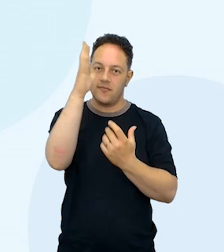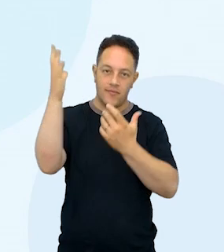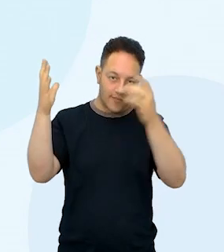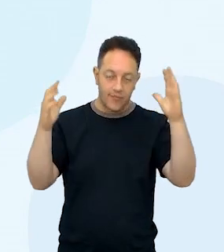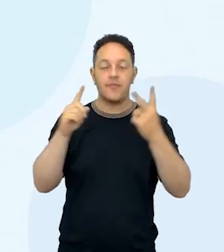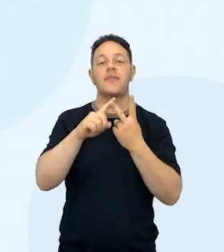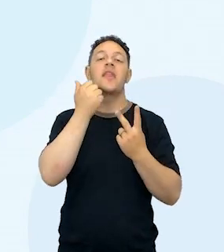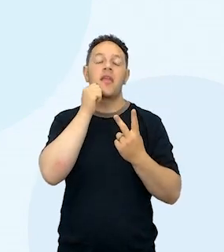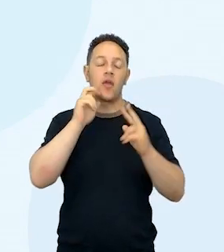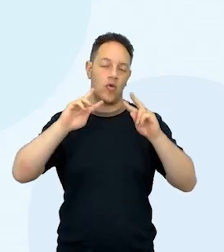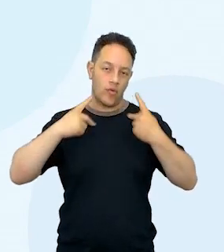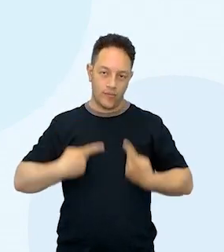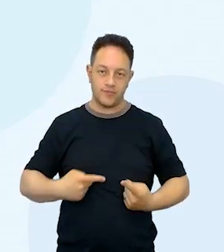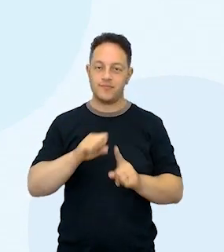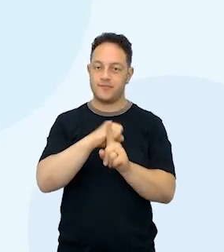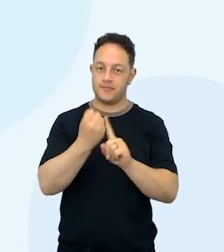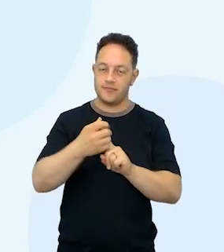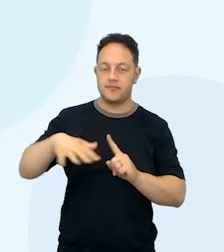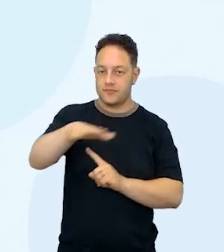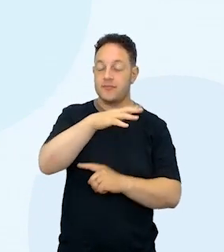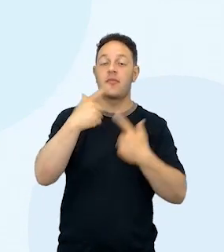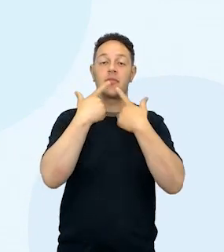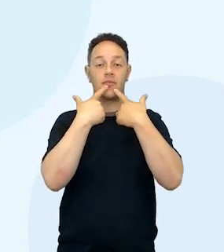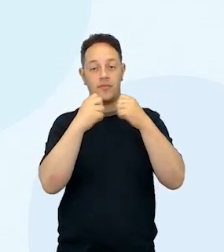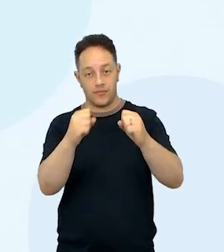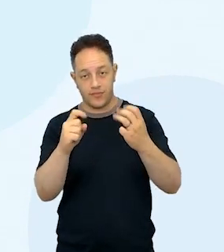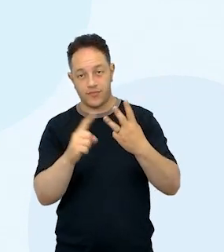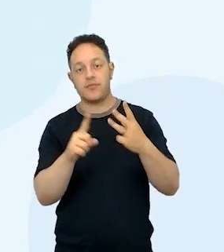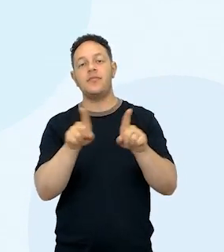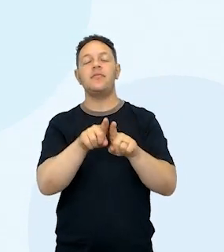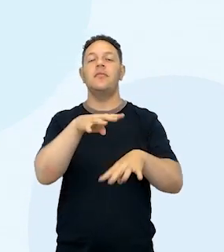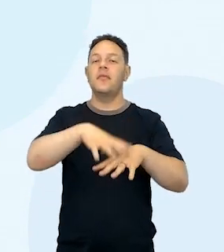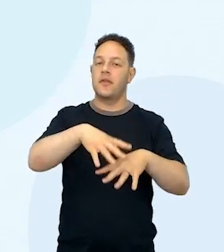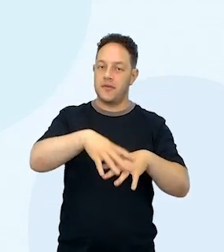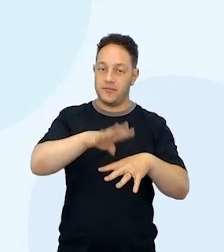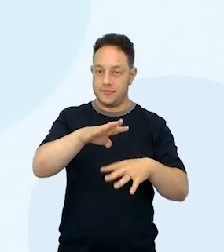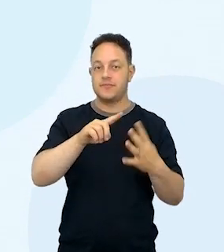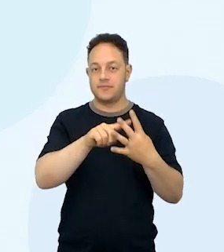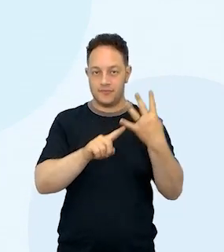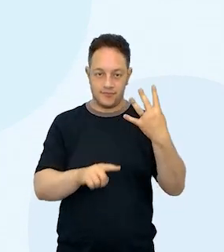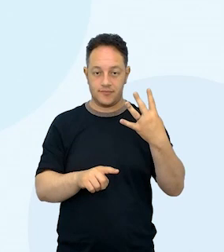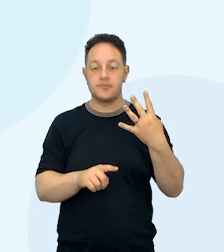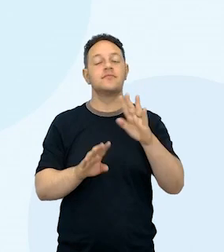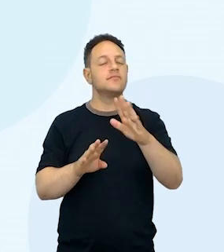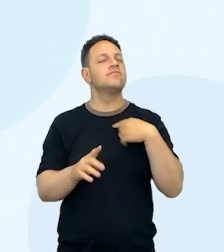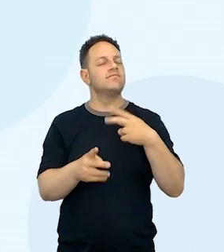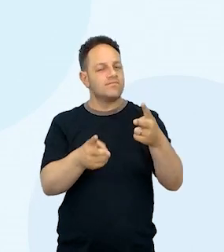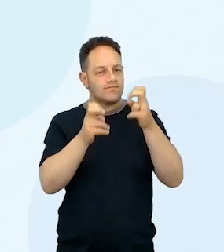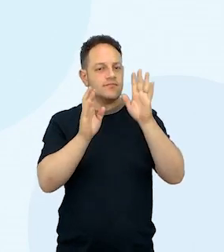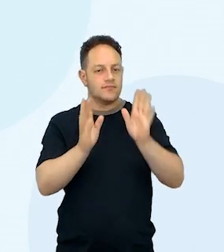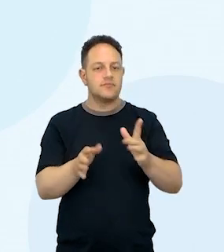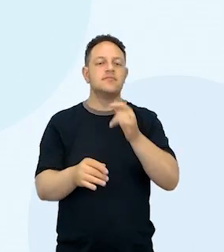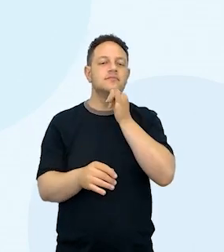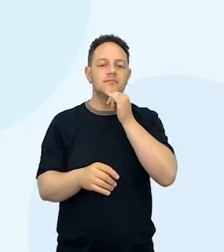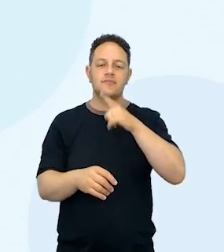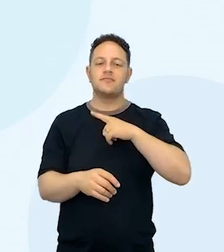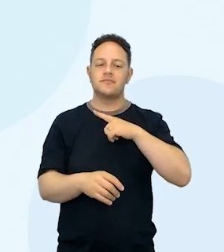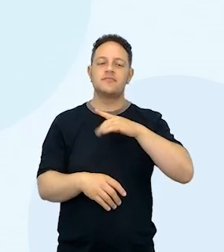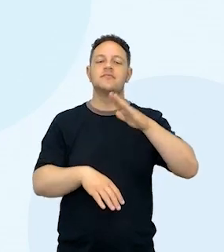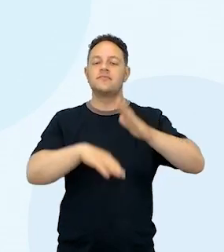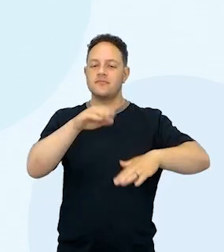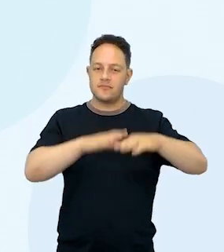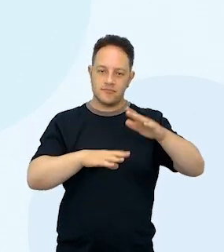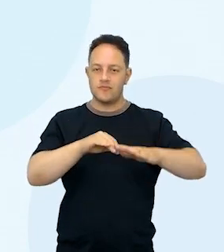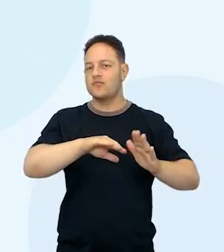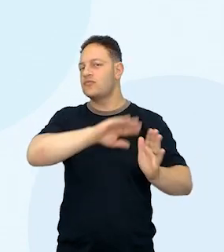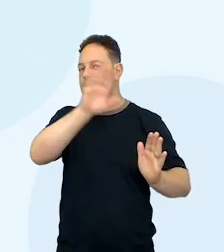humanas e sociais, linguagens e matemática. E a gente também já viu que, principalmente a partir das competências gerais 2